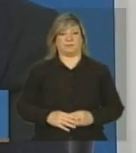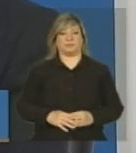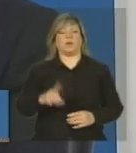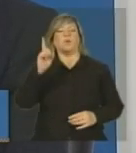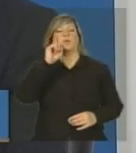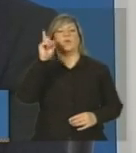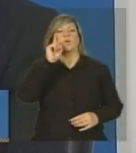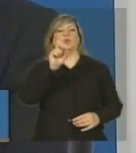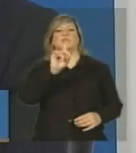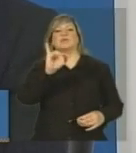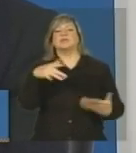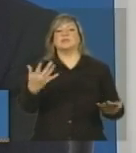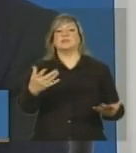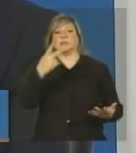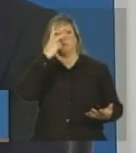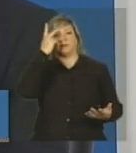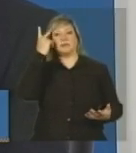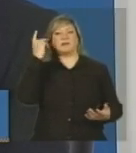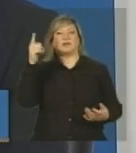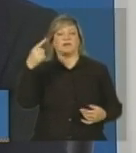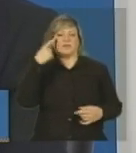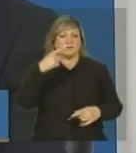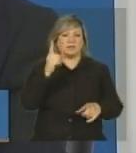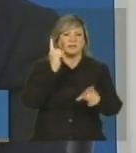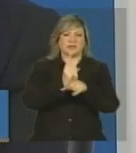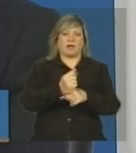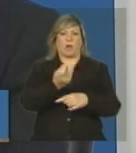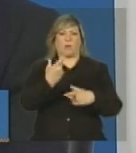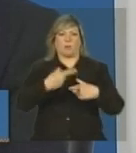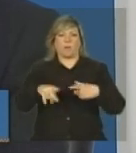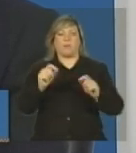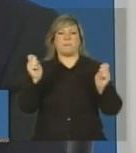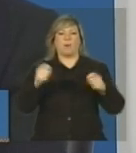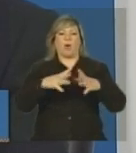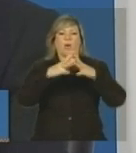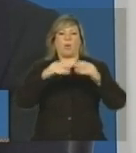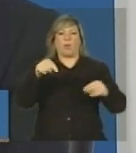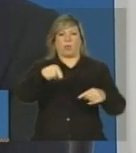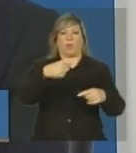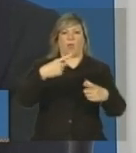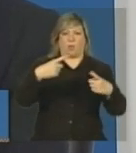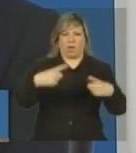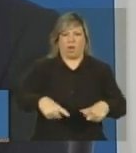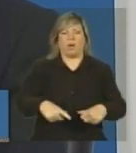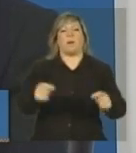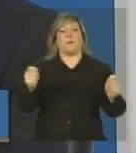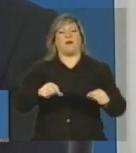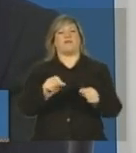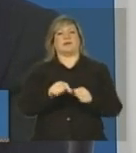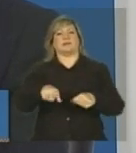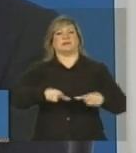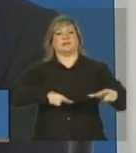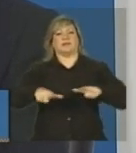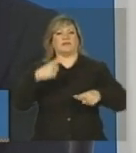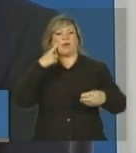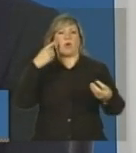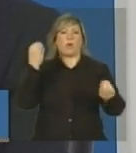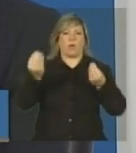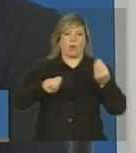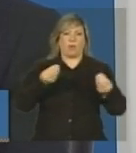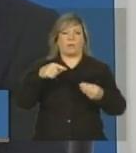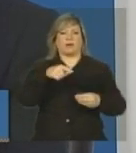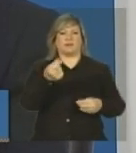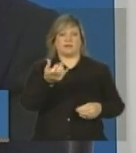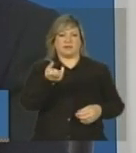dia a dia, identifica algum problema que ele possa resolver localmente, ele possa fazer a gestão desse benefício, ele possa